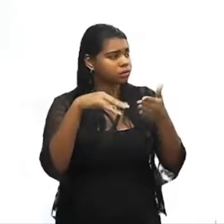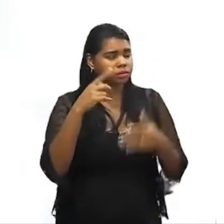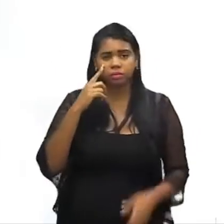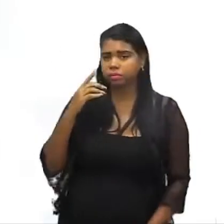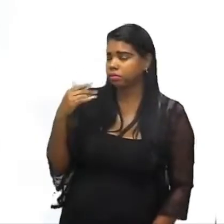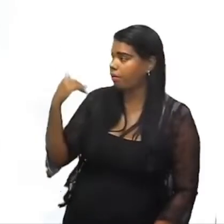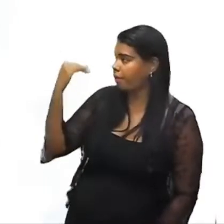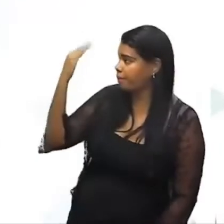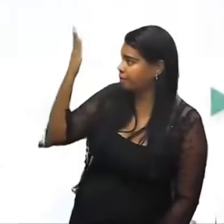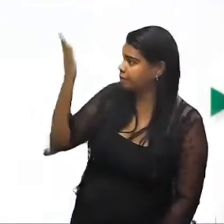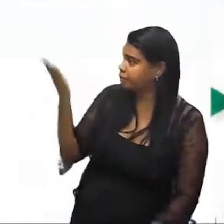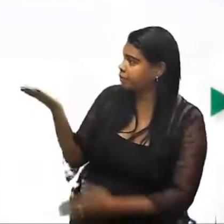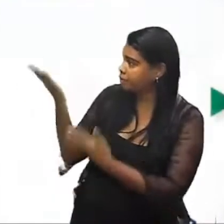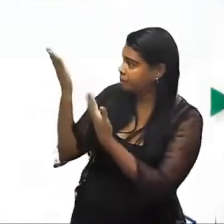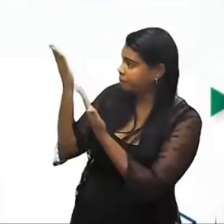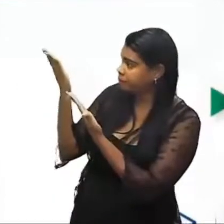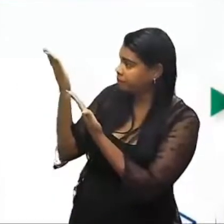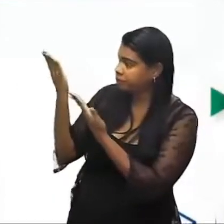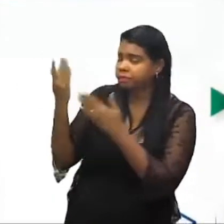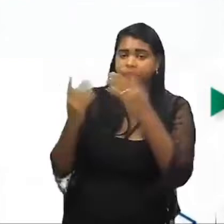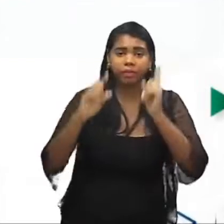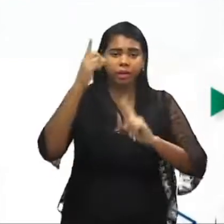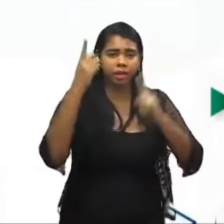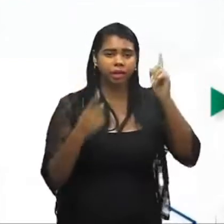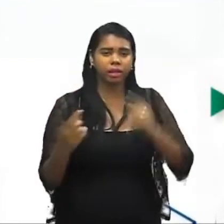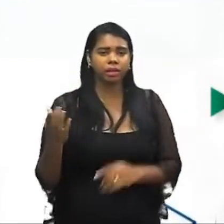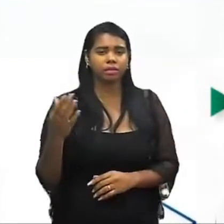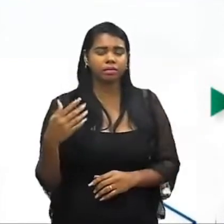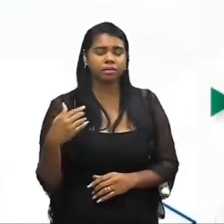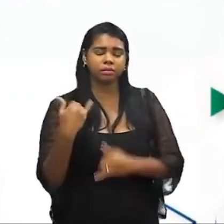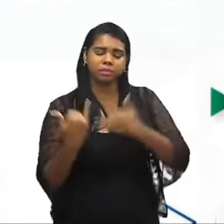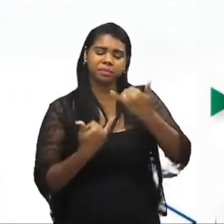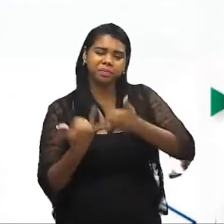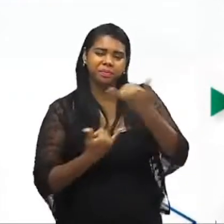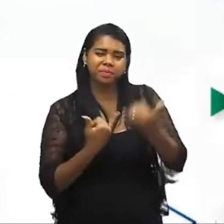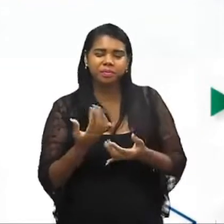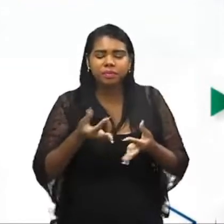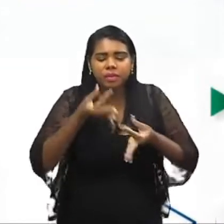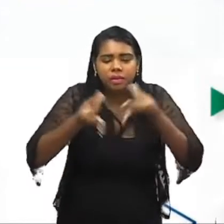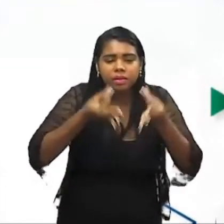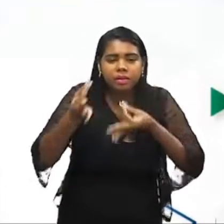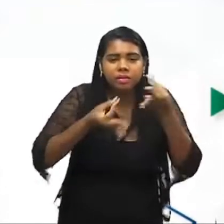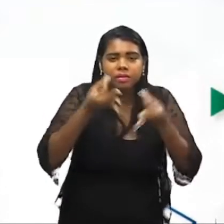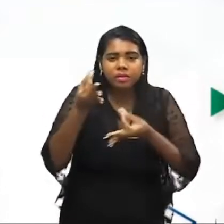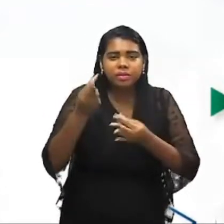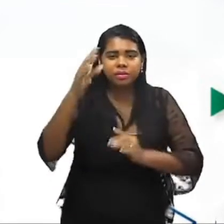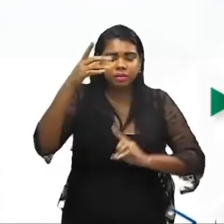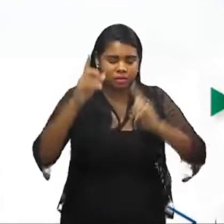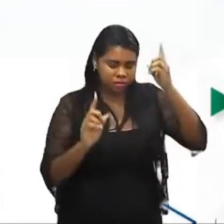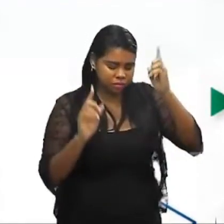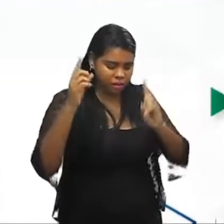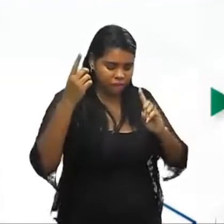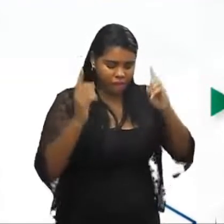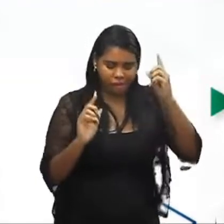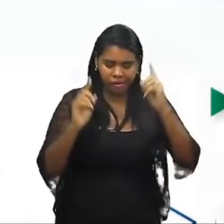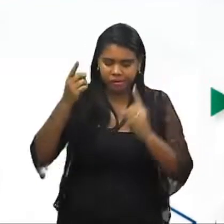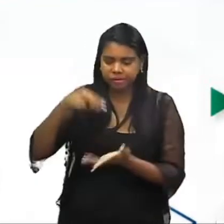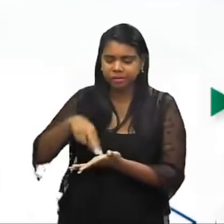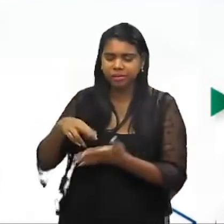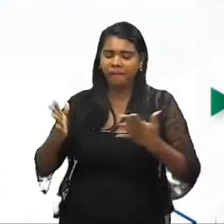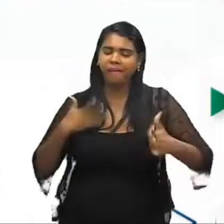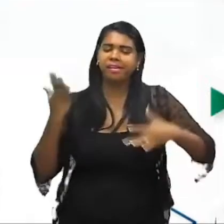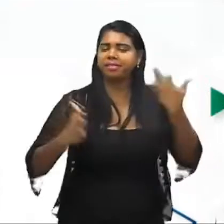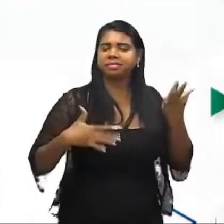quadro, carnaval, é carnaval, vamos brincar. A gente vê ali a sugestão dos passos do frevo. A gente vê ali a